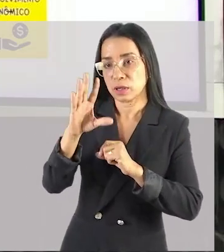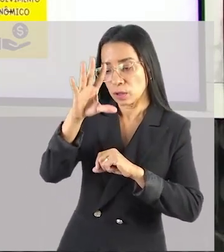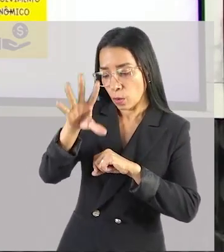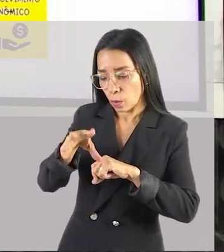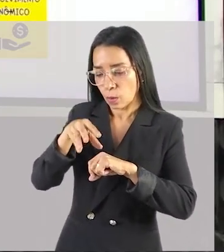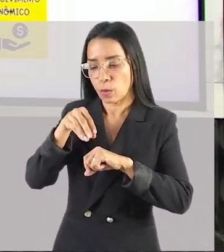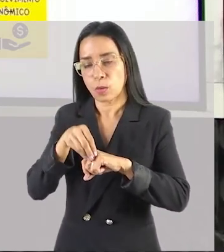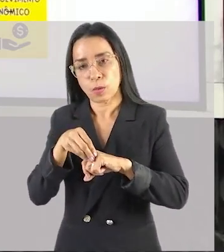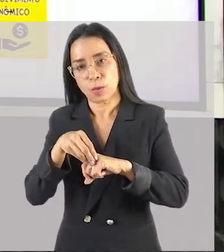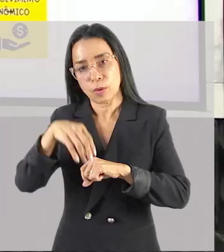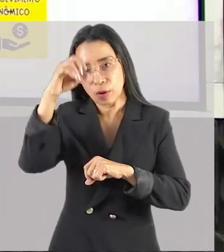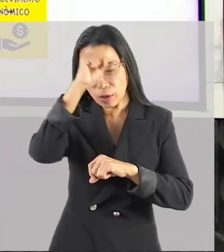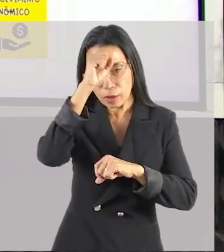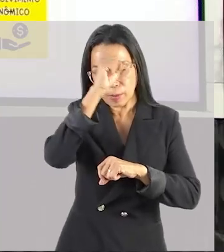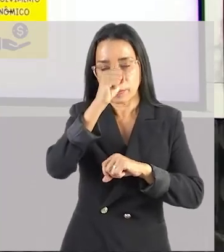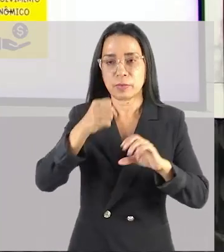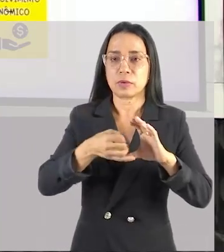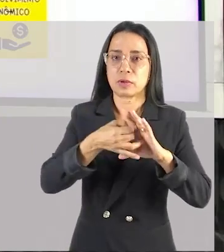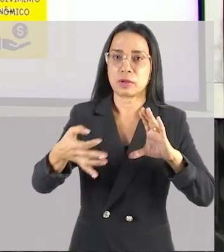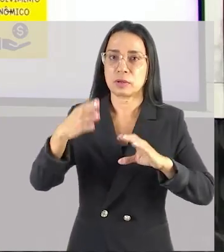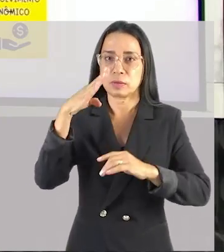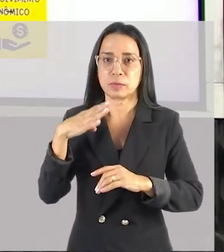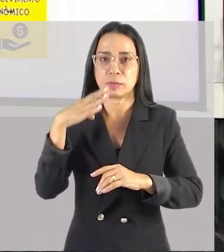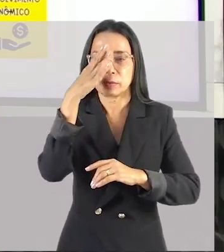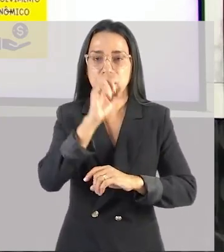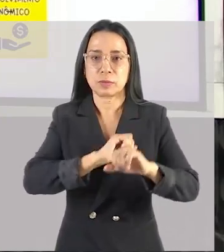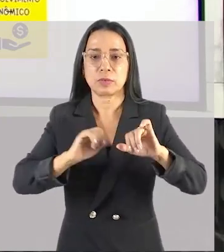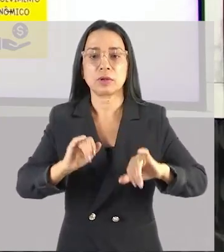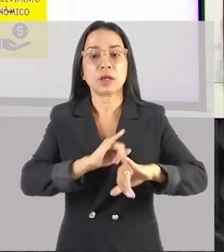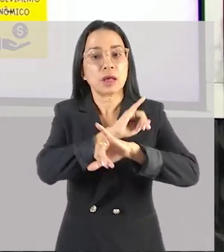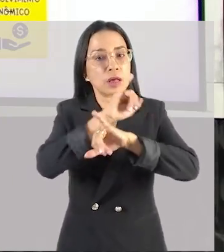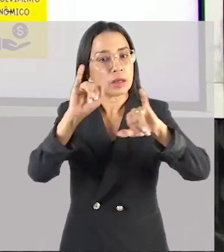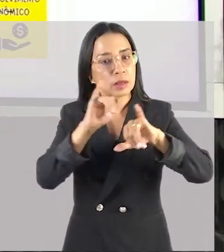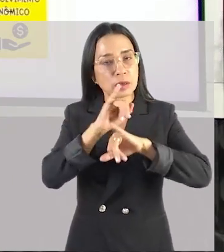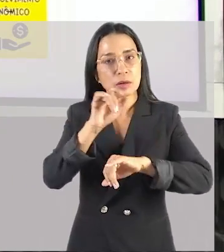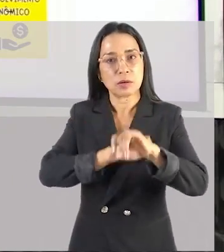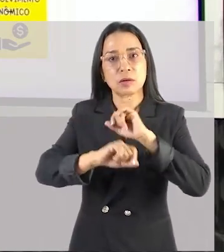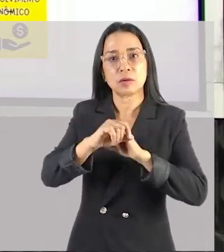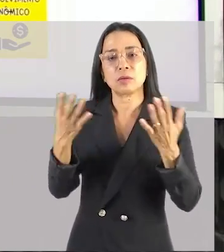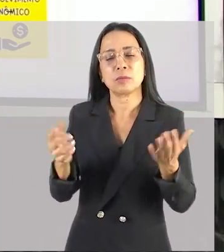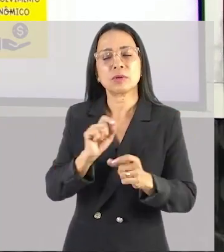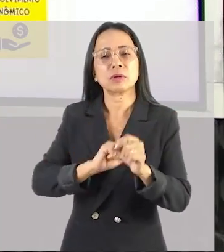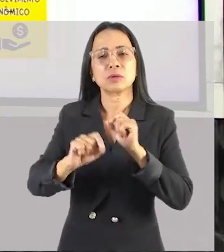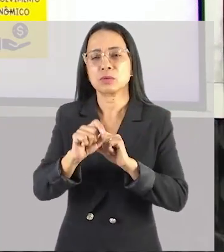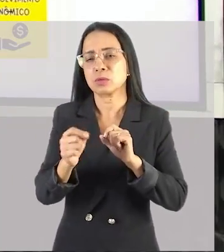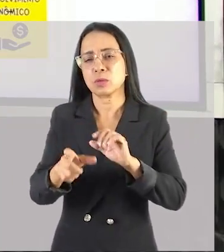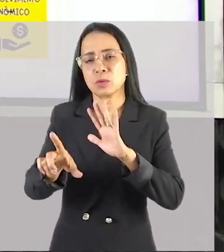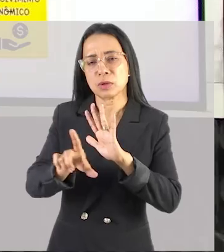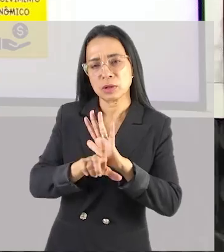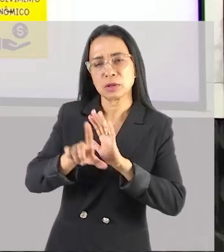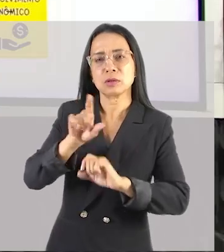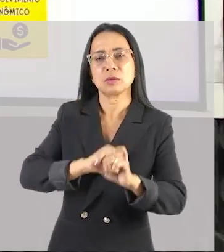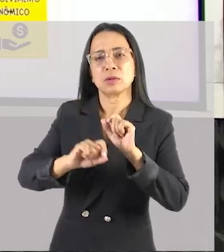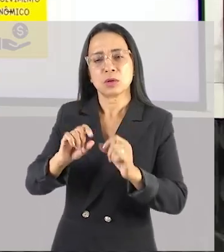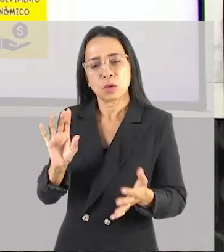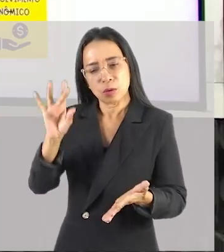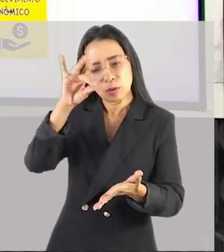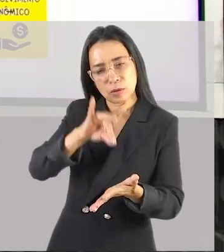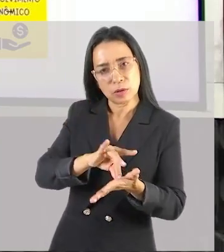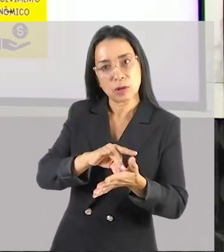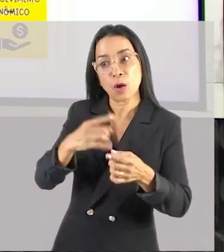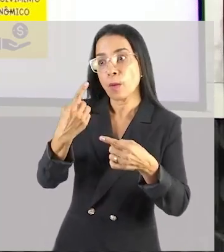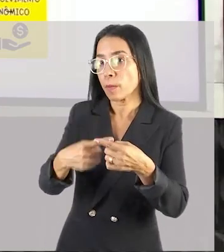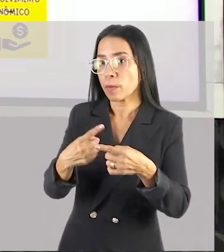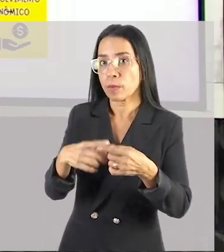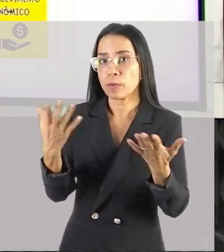eixo, aprende as características principais, as informações, causas, legitimações e referências ligadas a